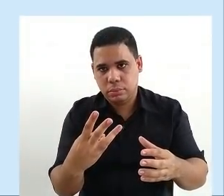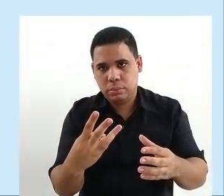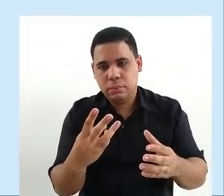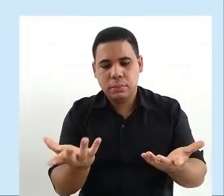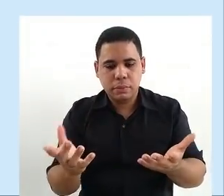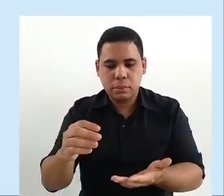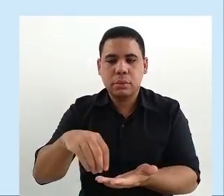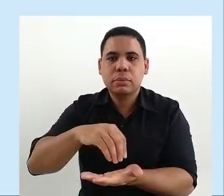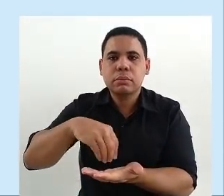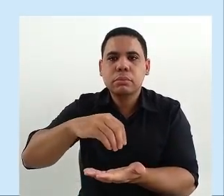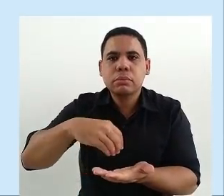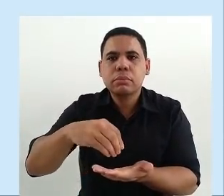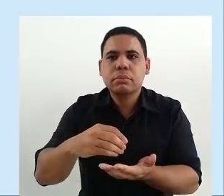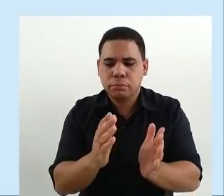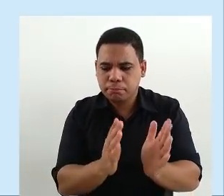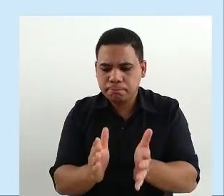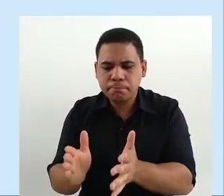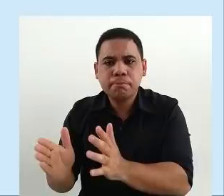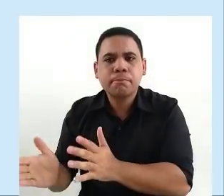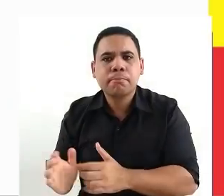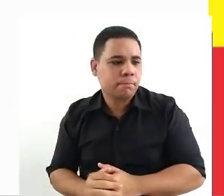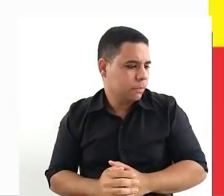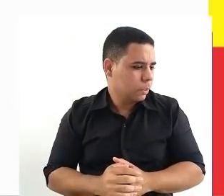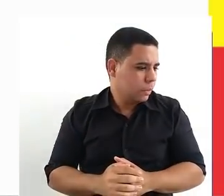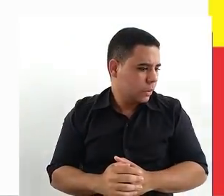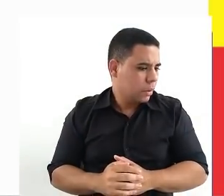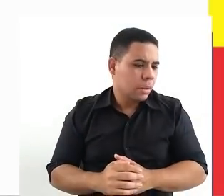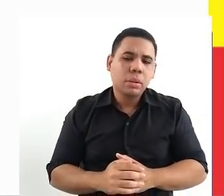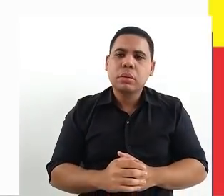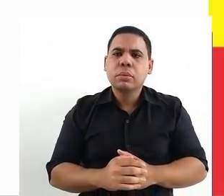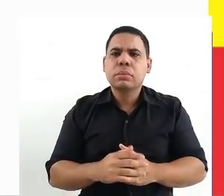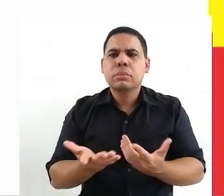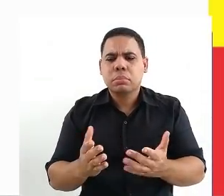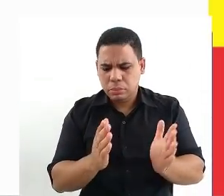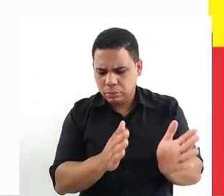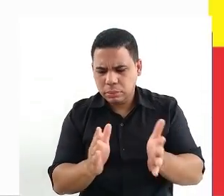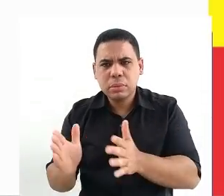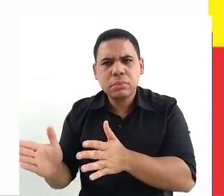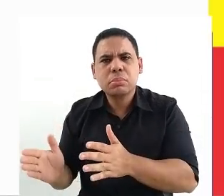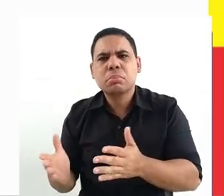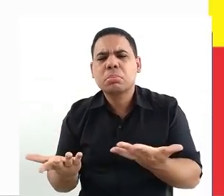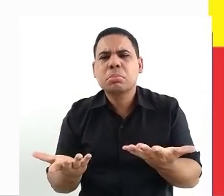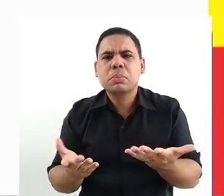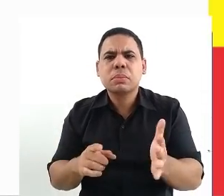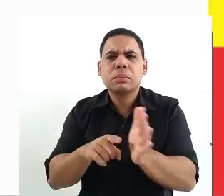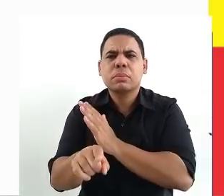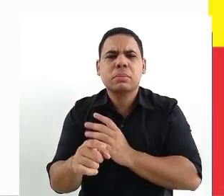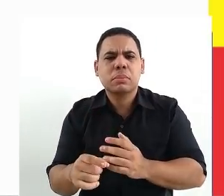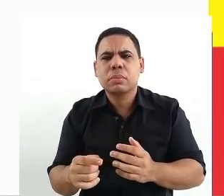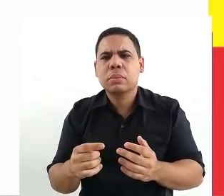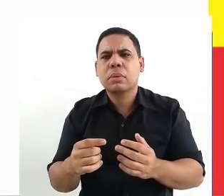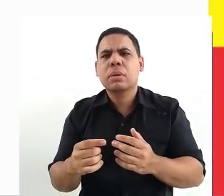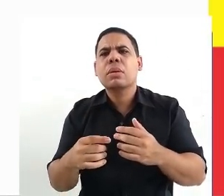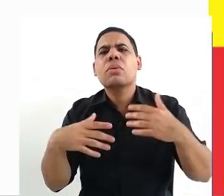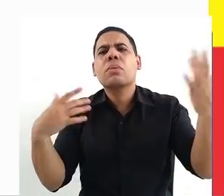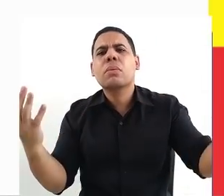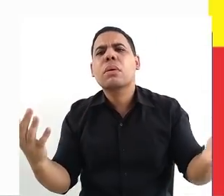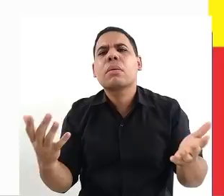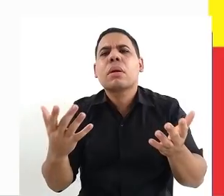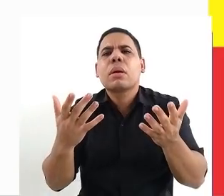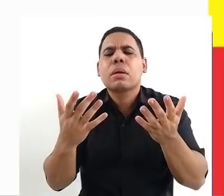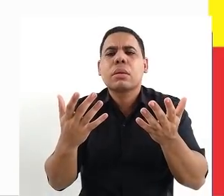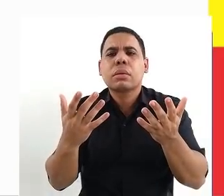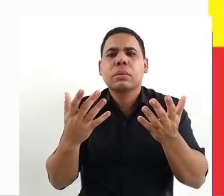ordem apenas de apresentação desse grupo. E essa ordem, ele está perguntando para a gente, olha, qual é